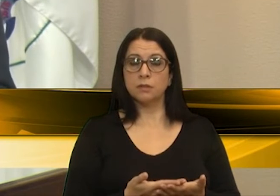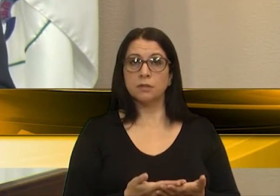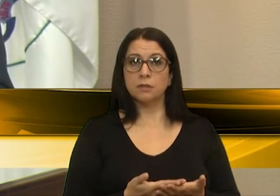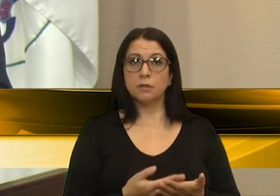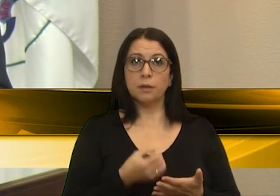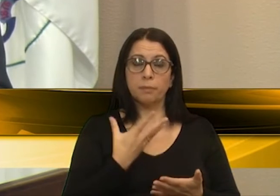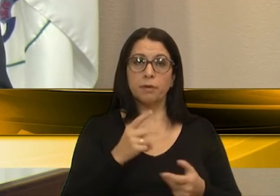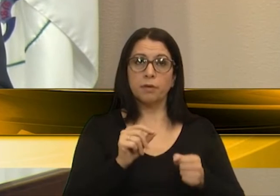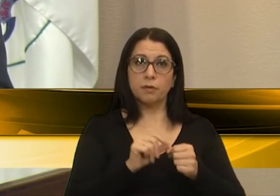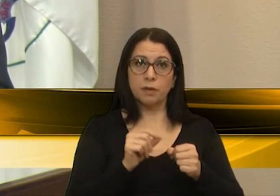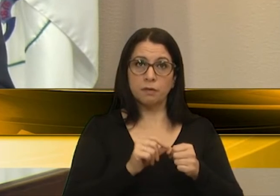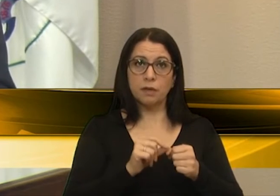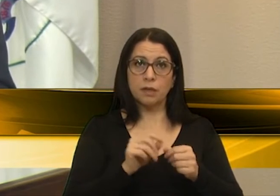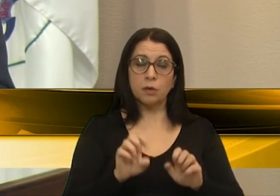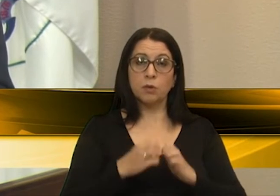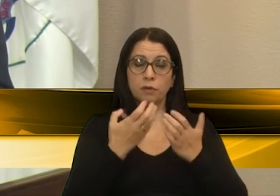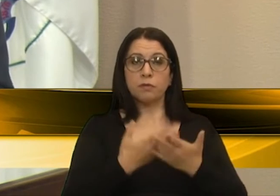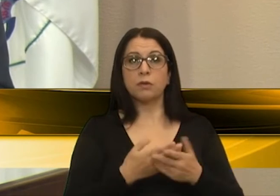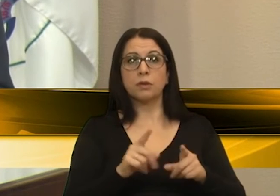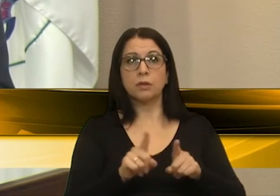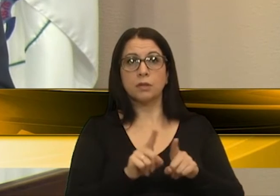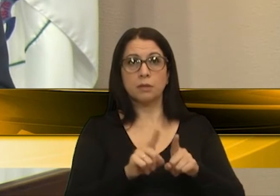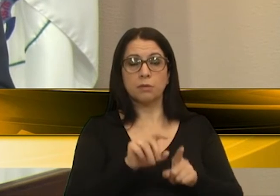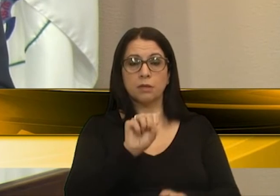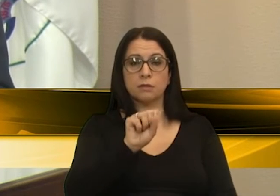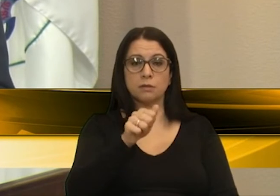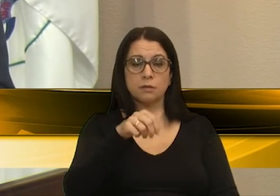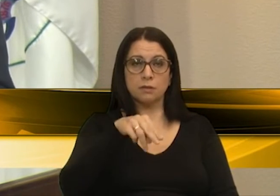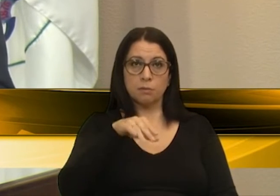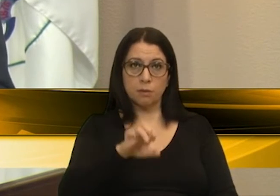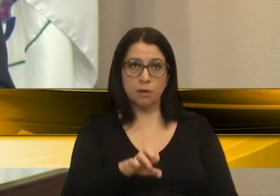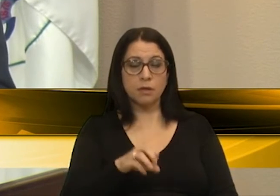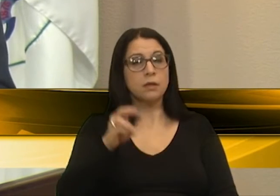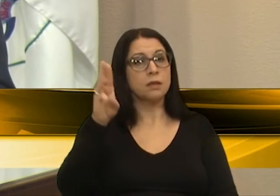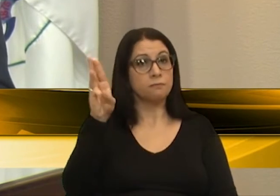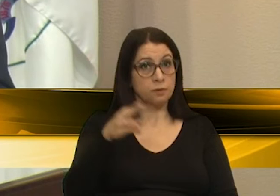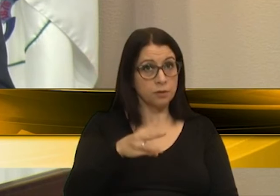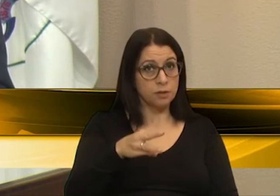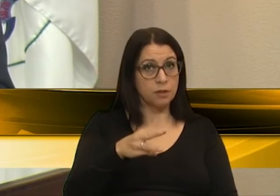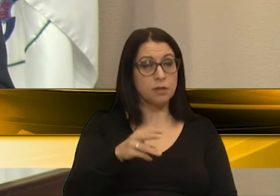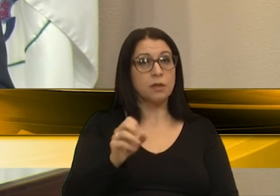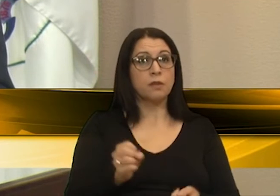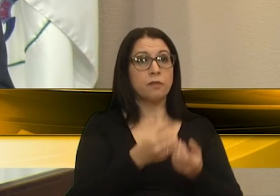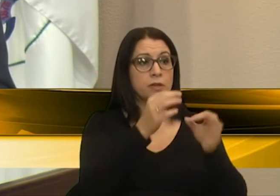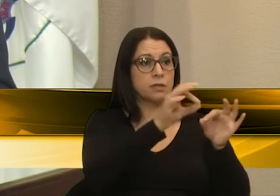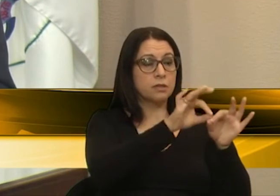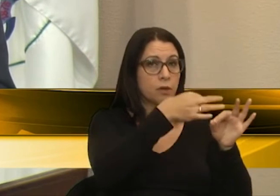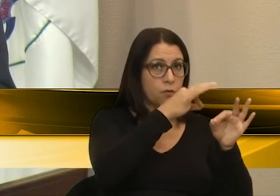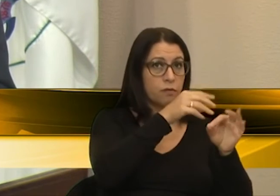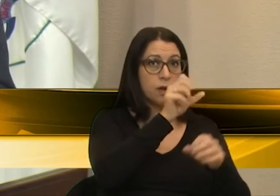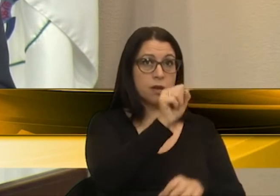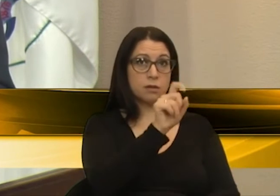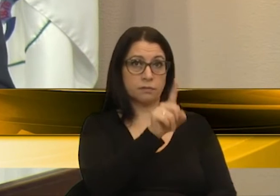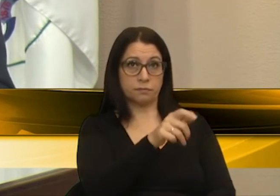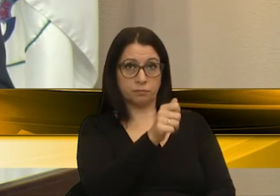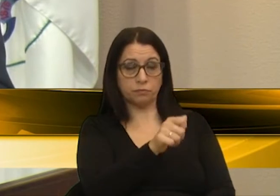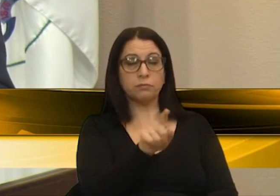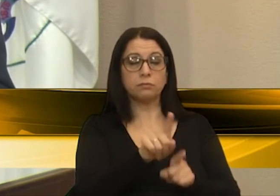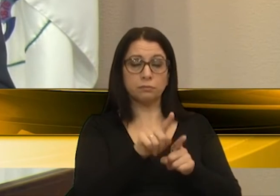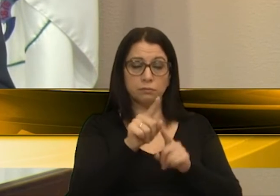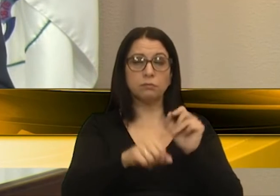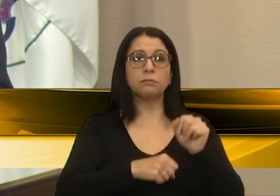bem realizado o nosso evento. Também o SAMAI, a Visate, a Festa da Uva S.A. e também, nesse